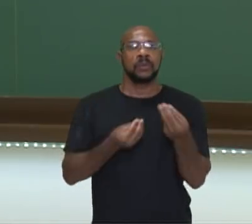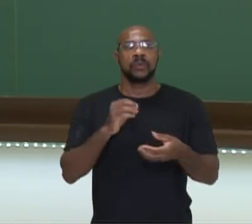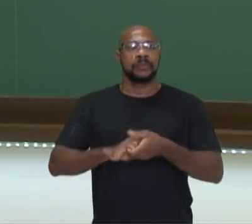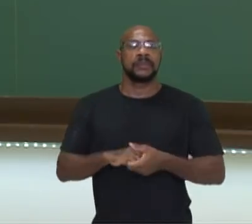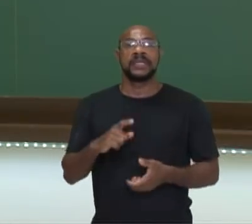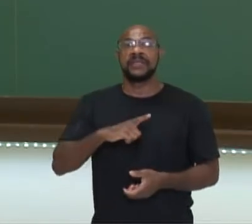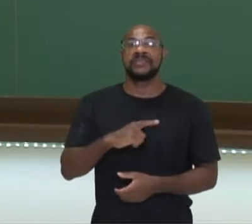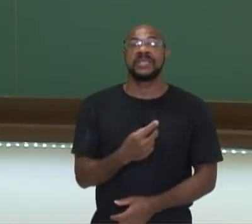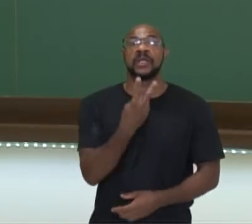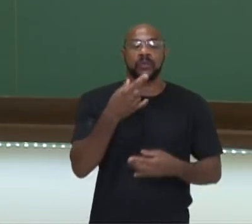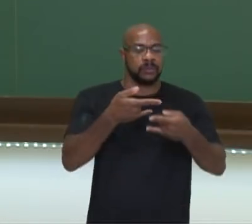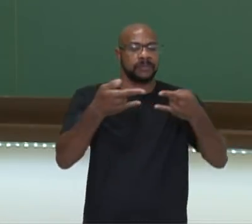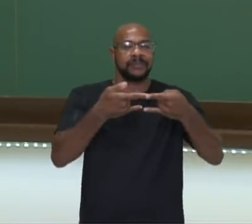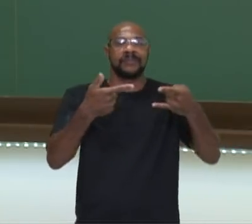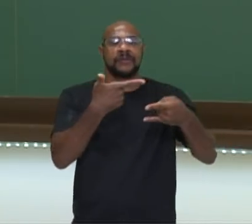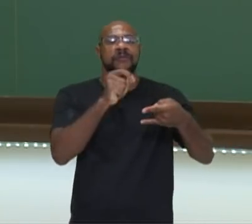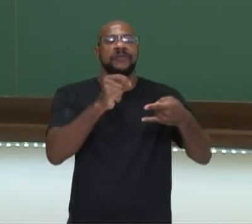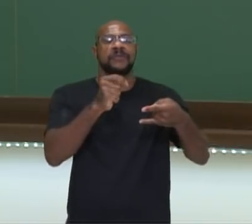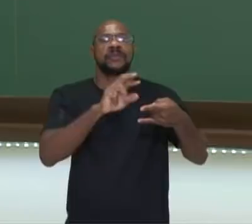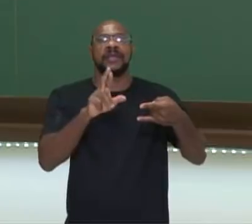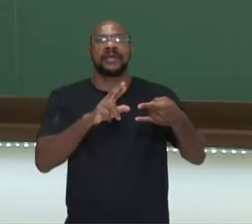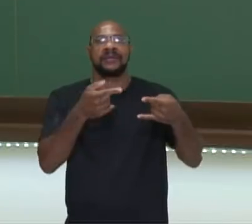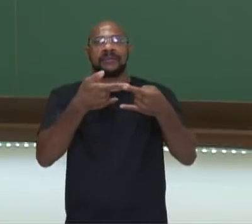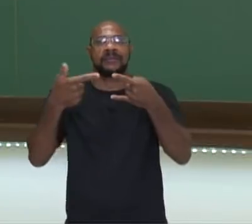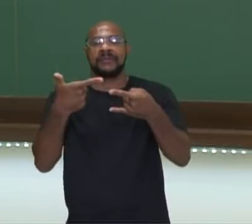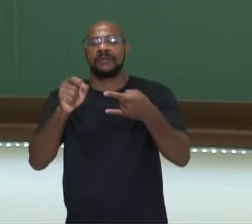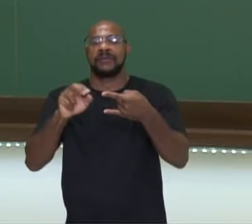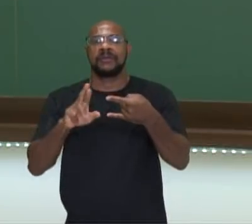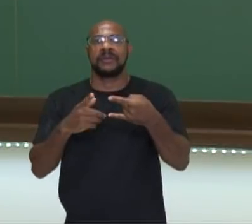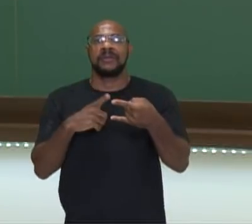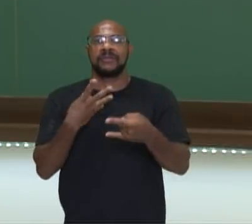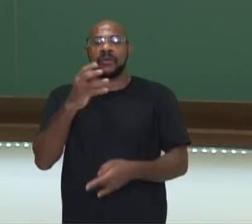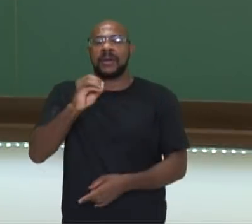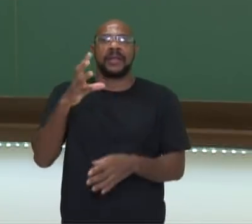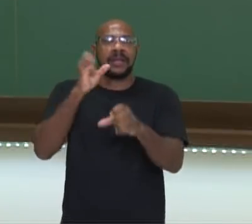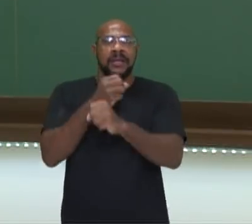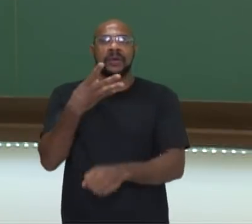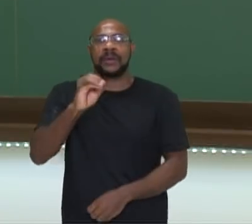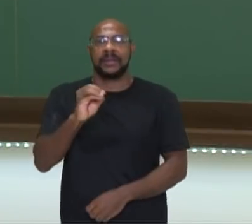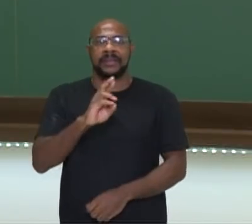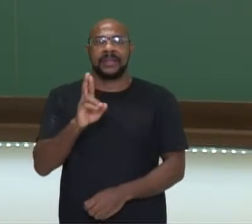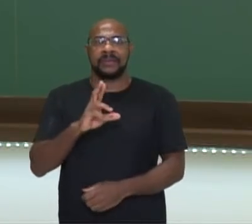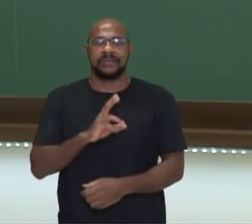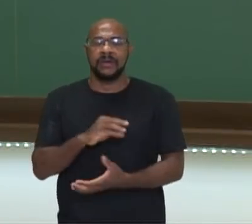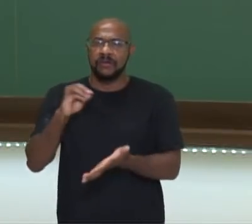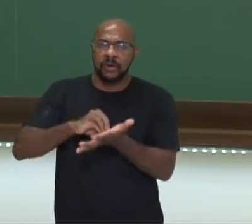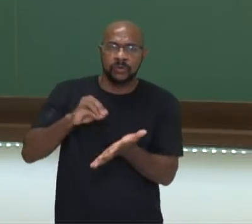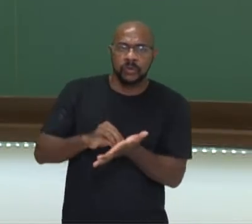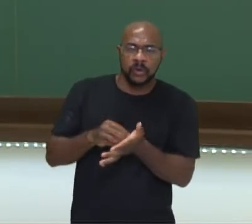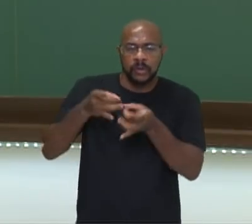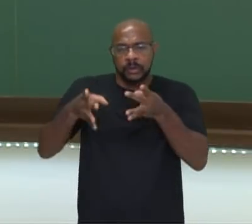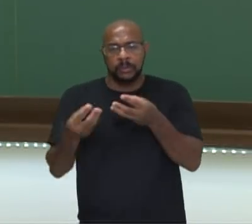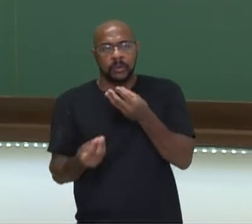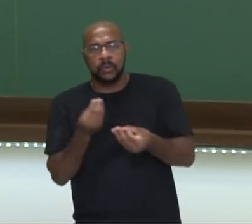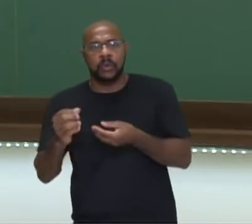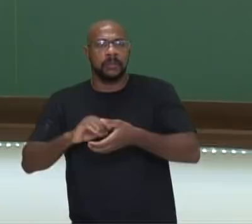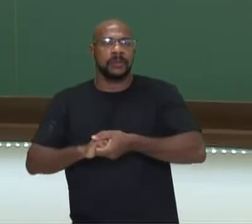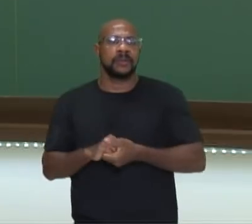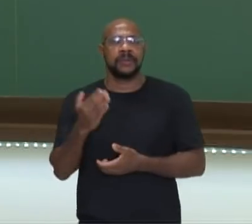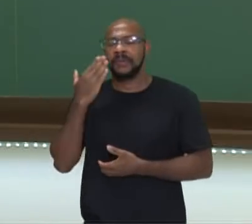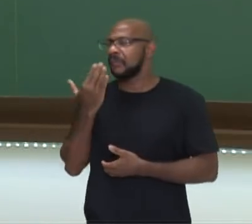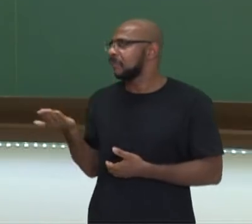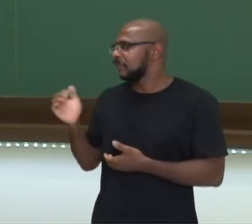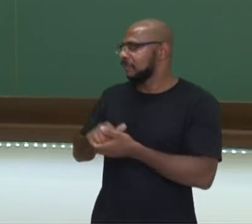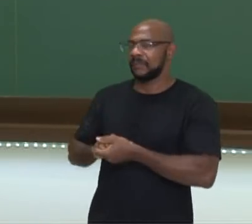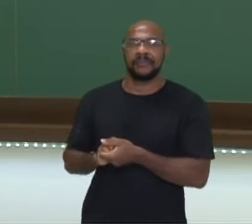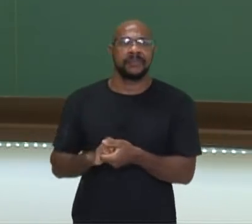notas de R$ 20, ou seja, R$ 40. Será que sobrou? Será que faltou? Como é que foi? Ó, 27,20 da